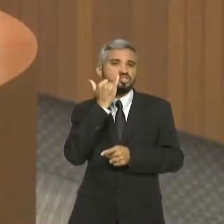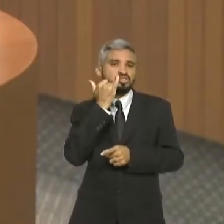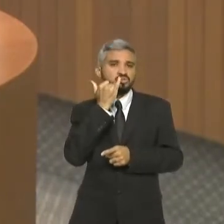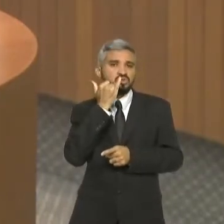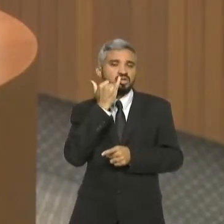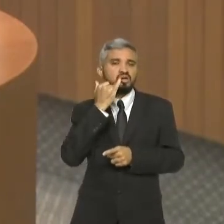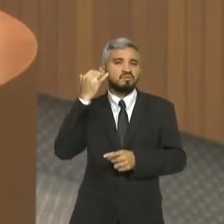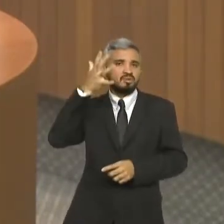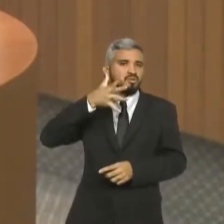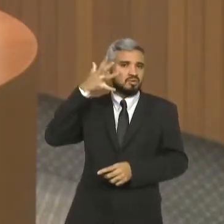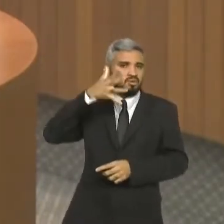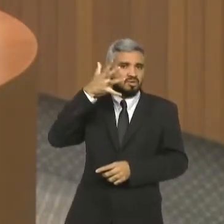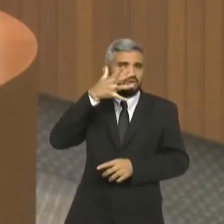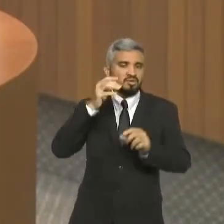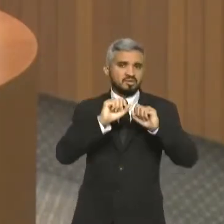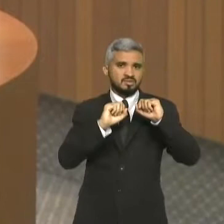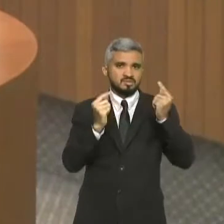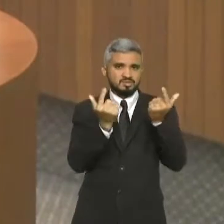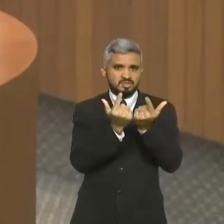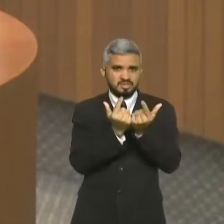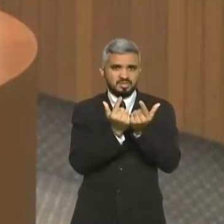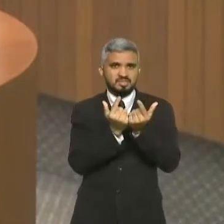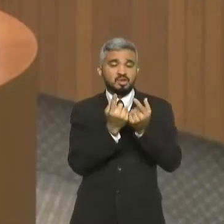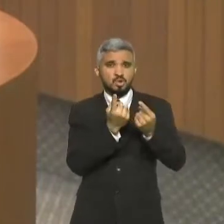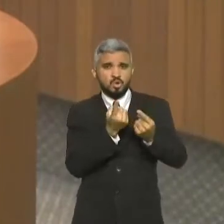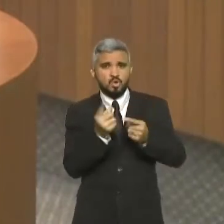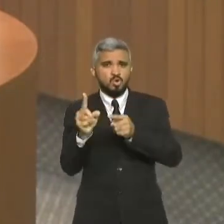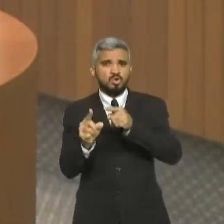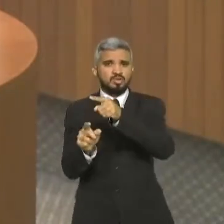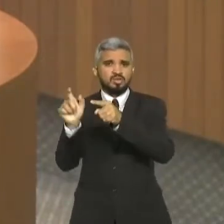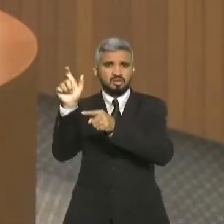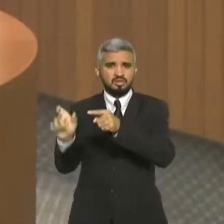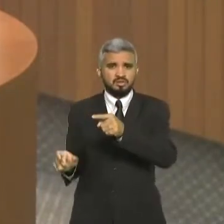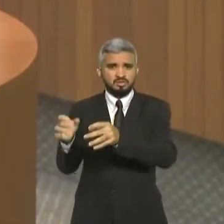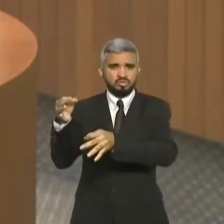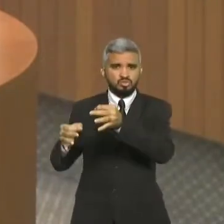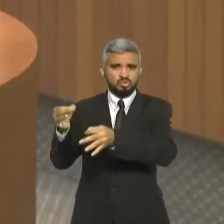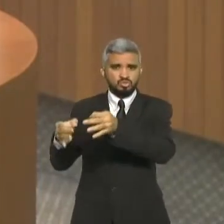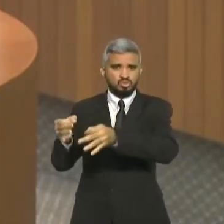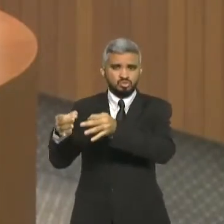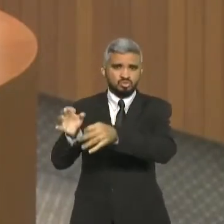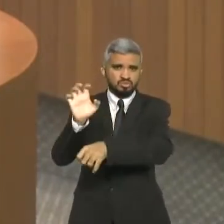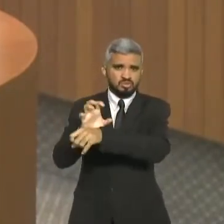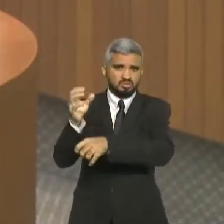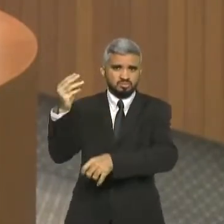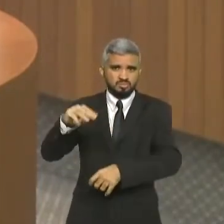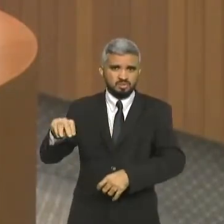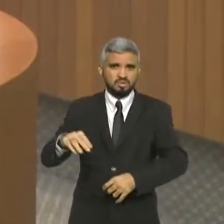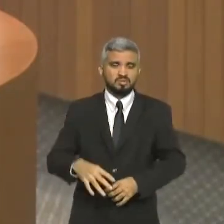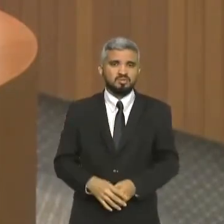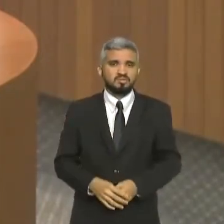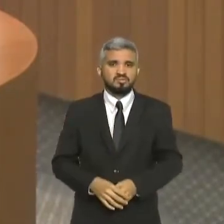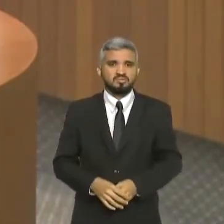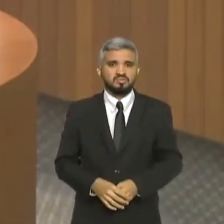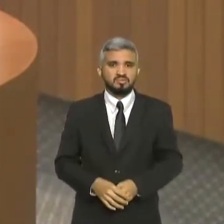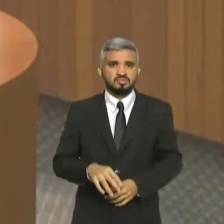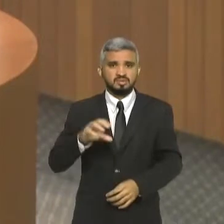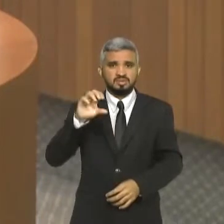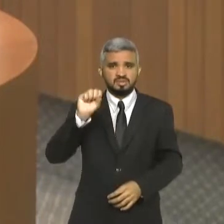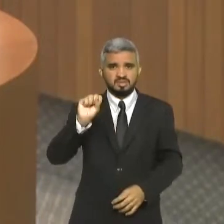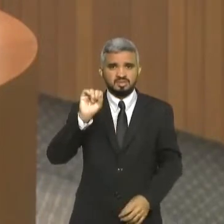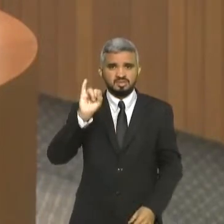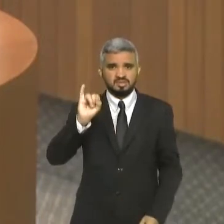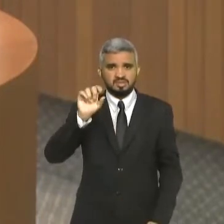um pronunciamento na tribuna da Assembleia contra um magistrado maranhense, Siddhartha Gautama,